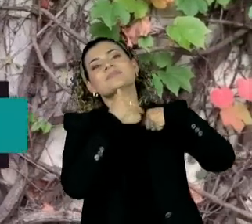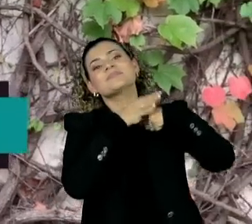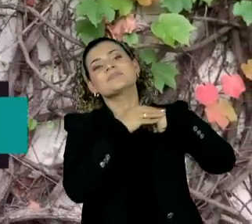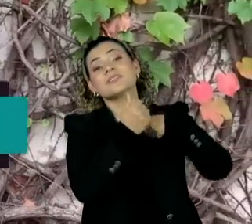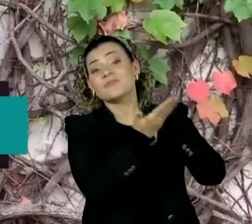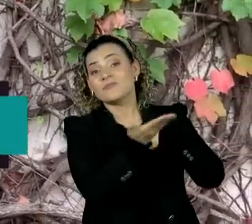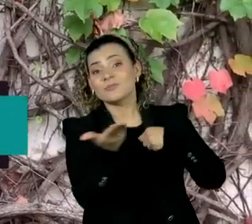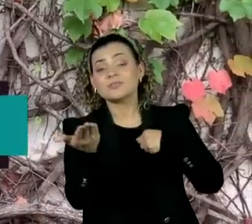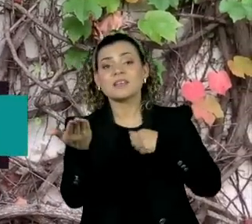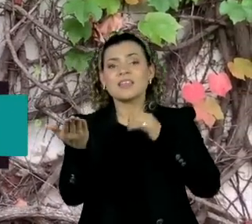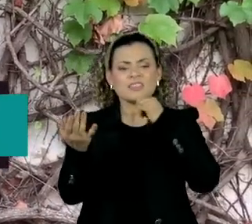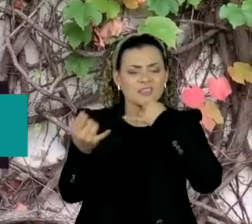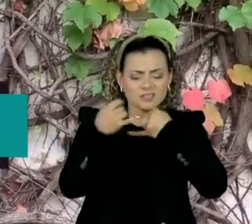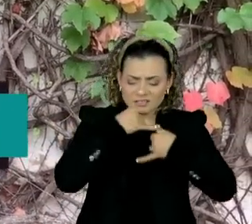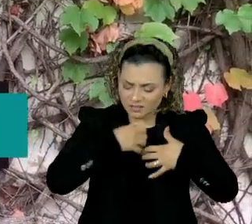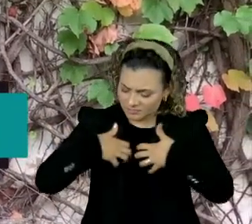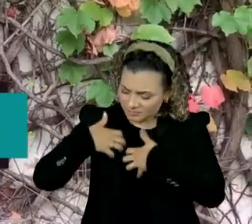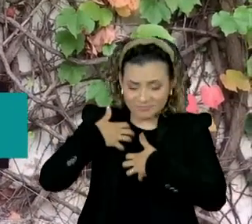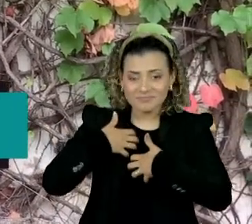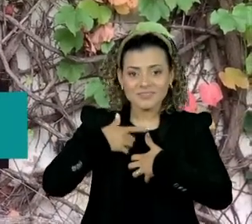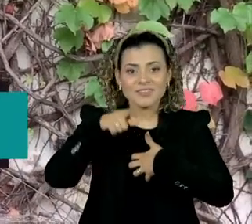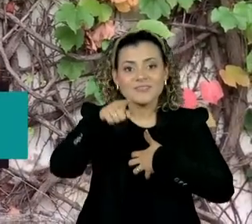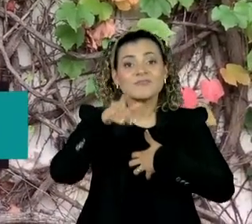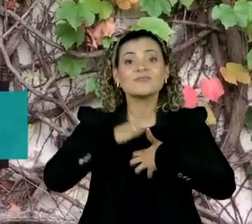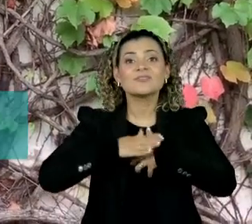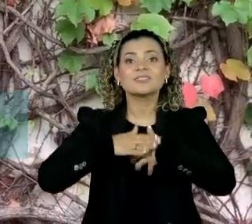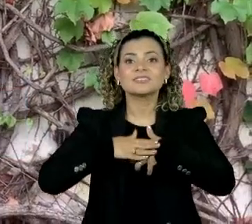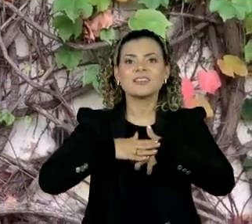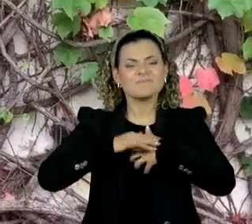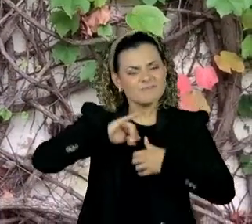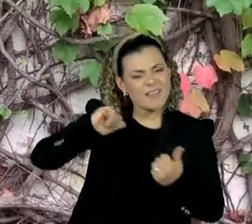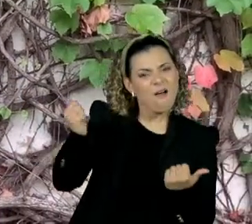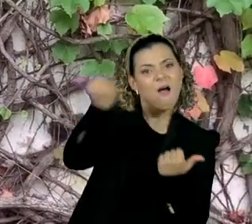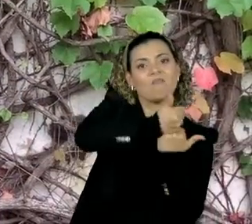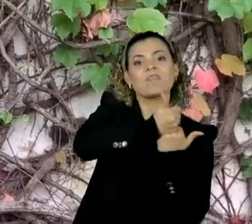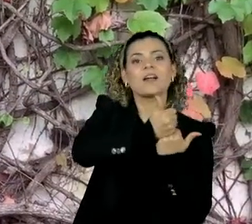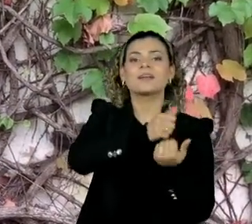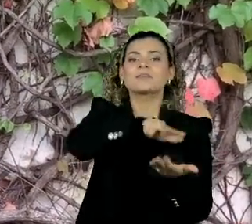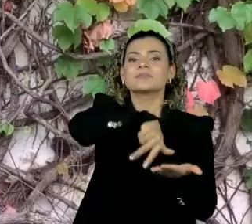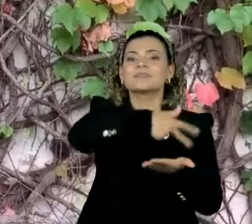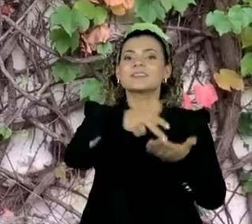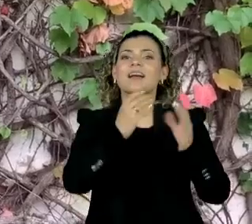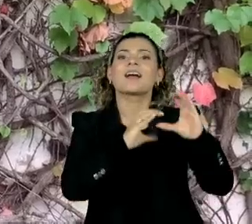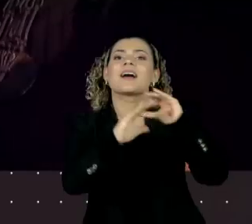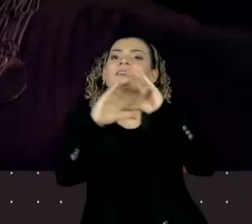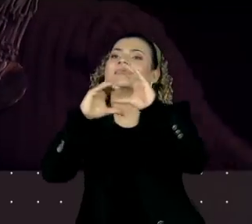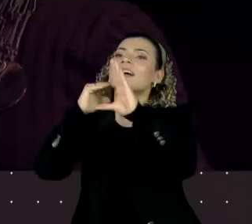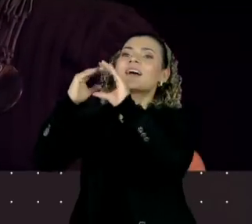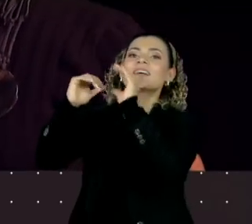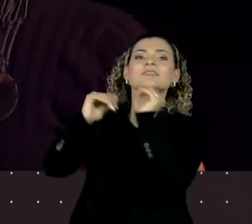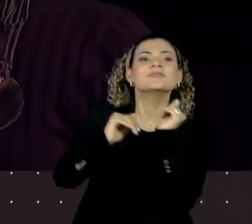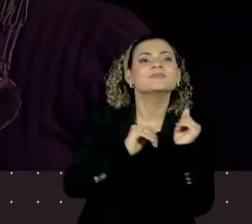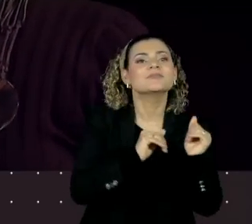as tristezas, cantando e dançando.